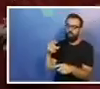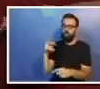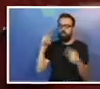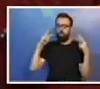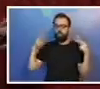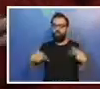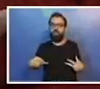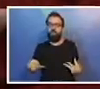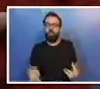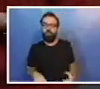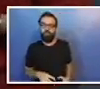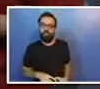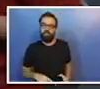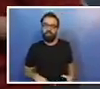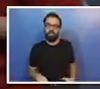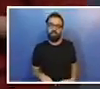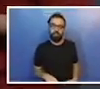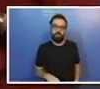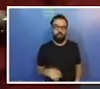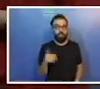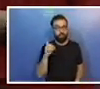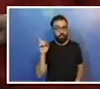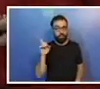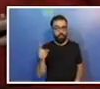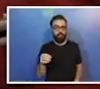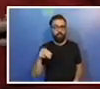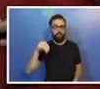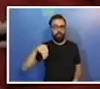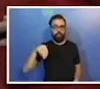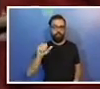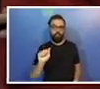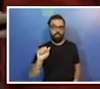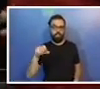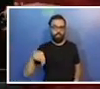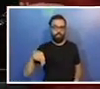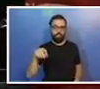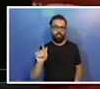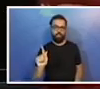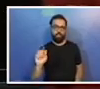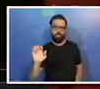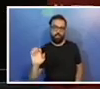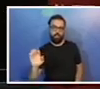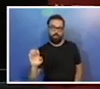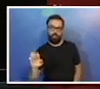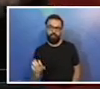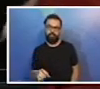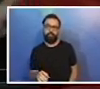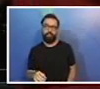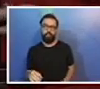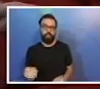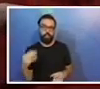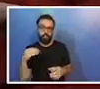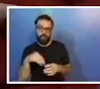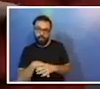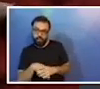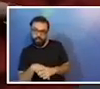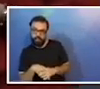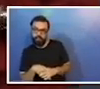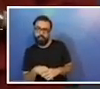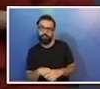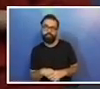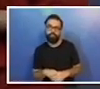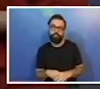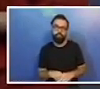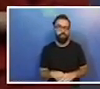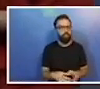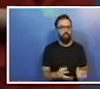Exercício 3. O manguezal é um ecossistema muito importante, pois abriga uma diversidade de espécies